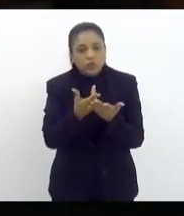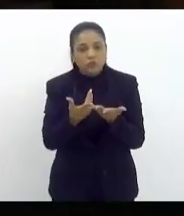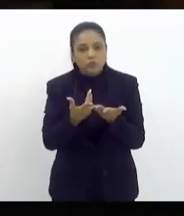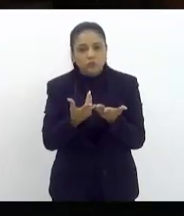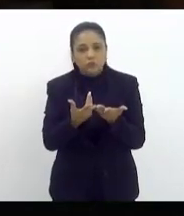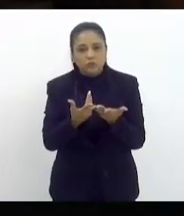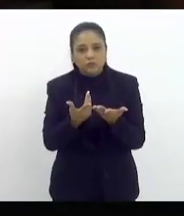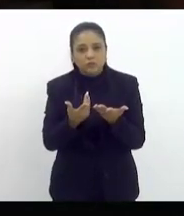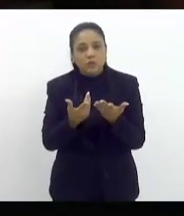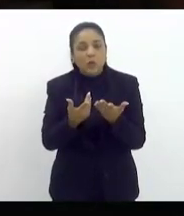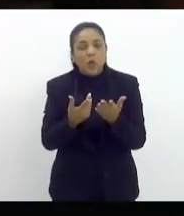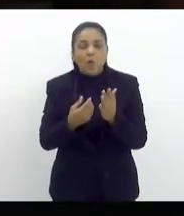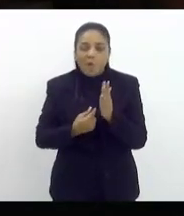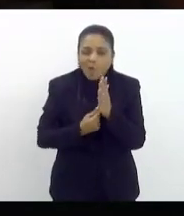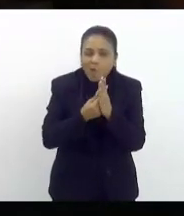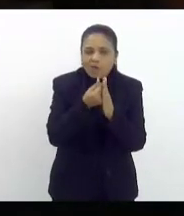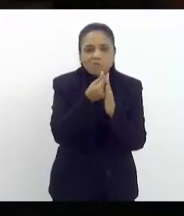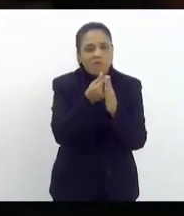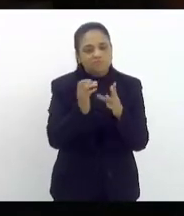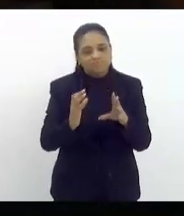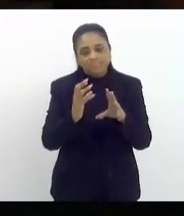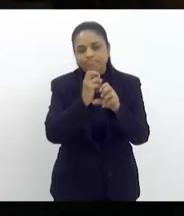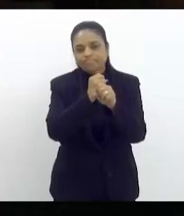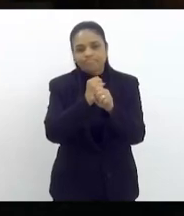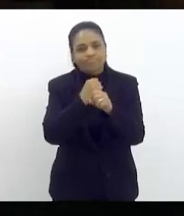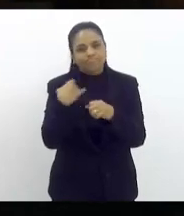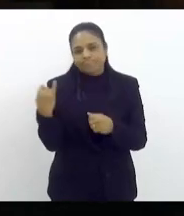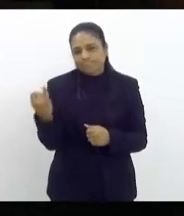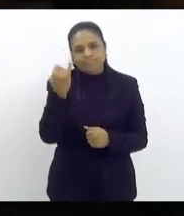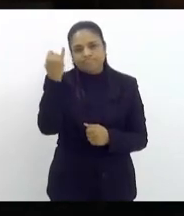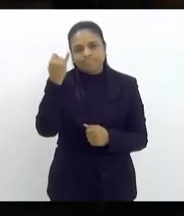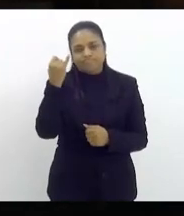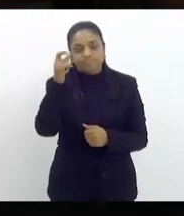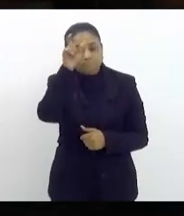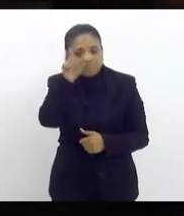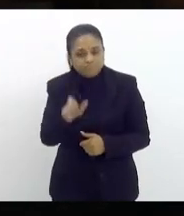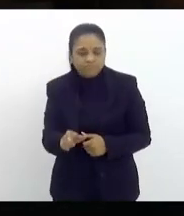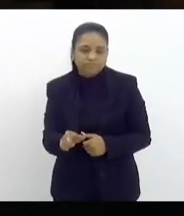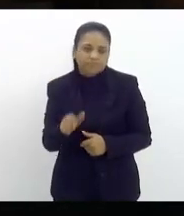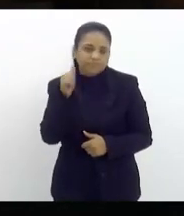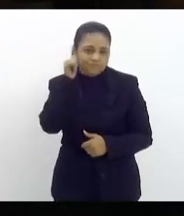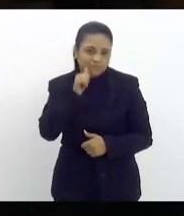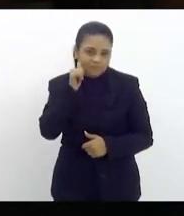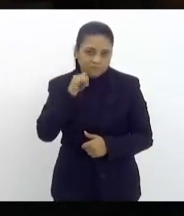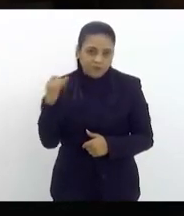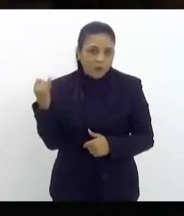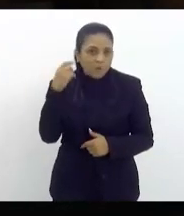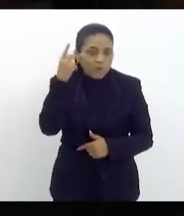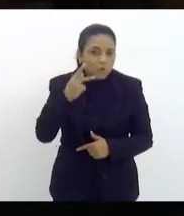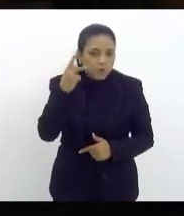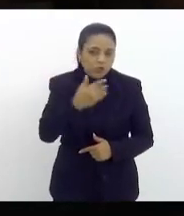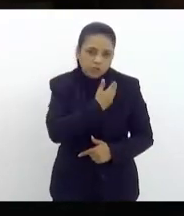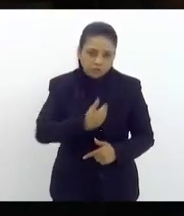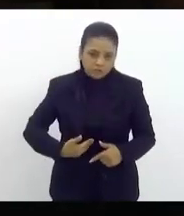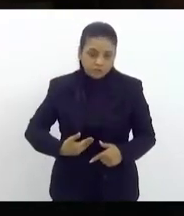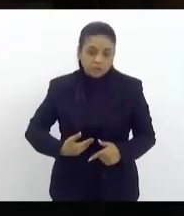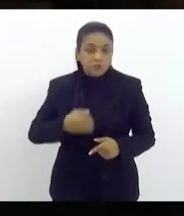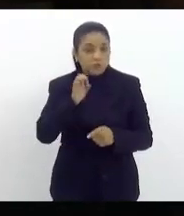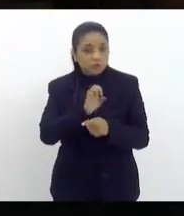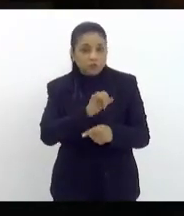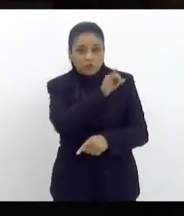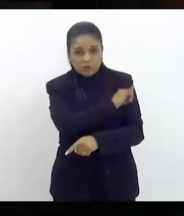traz prerrogativas importantes para políticas para as mulheres da cidade do estado do Rio de Janeiro. Nós